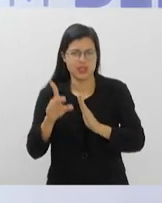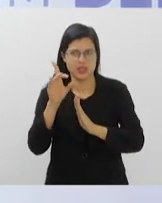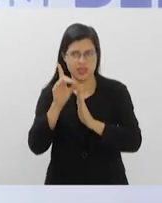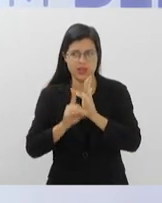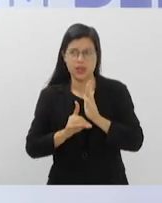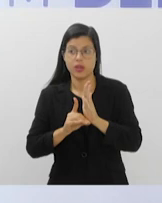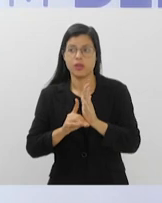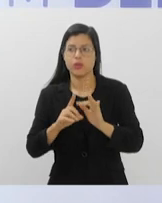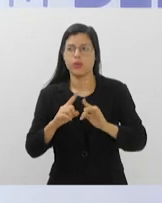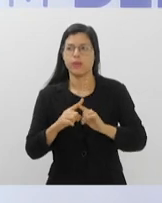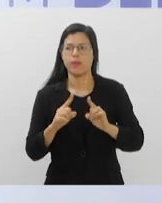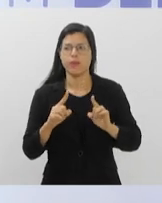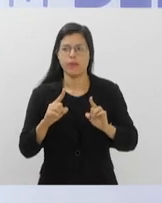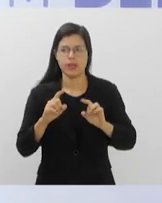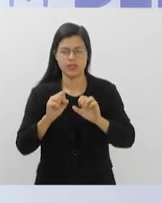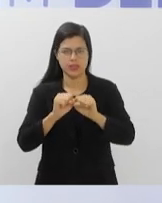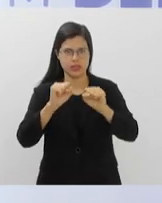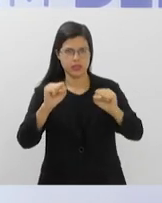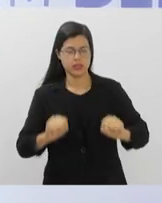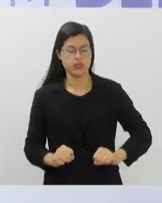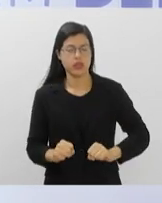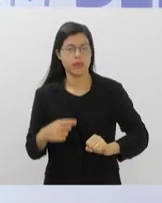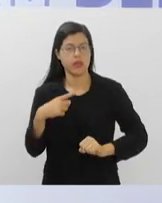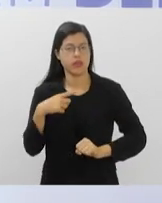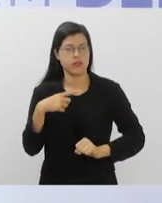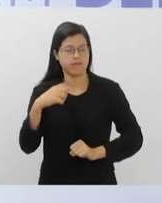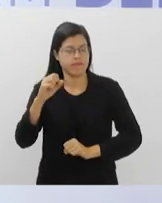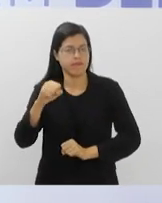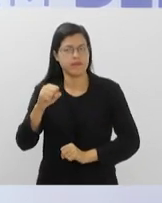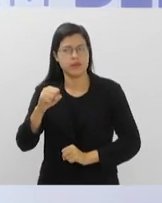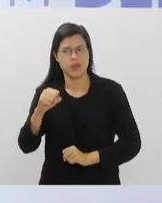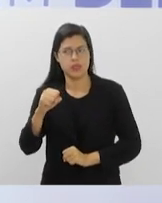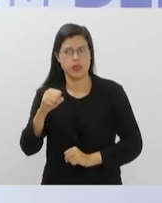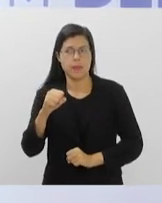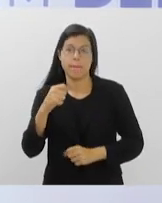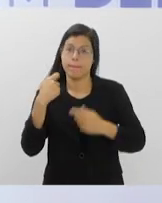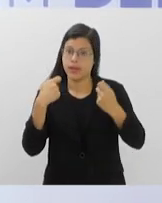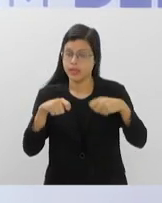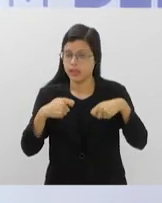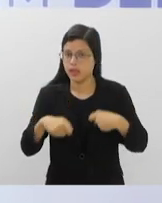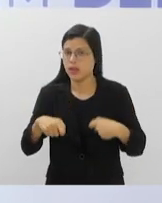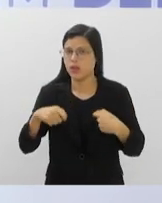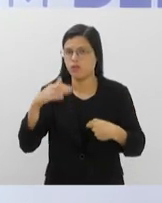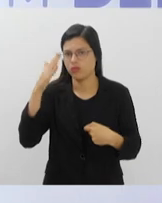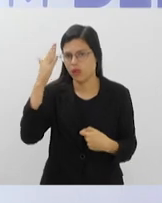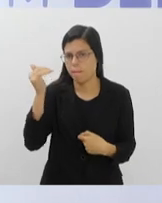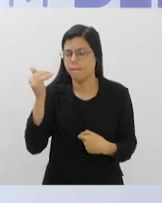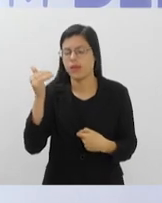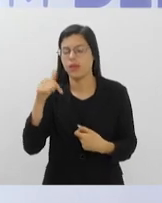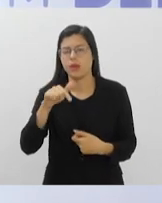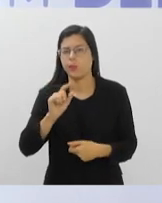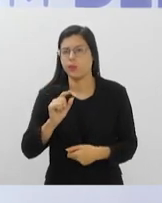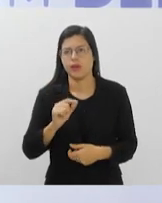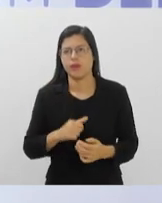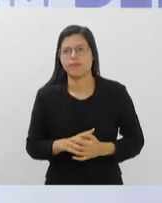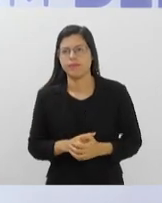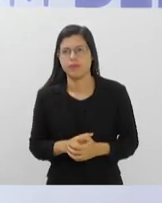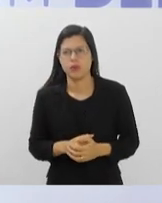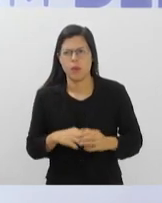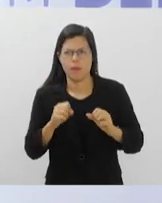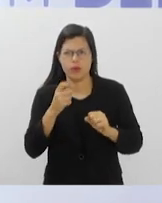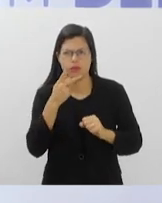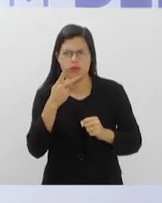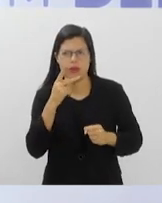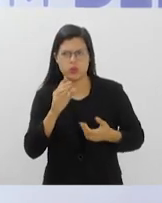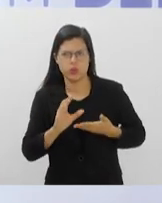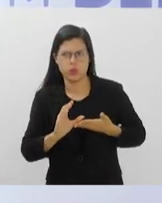garantias de direitos que prevem né sim a o o deveriam prever né alguns e aqui eu posso falar doss